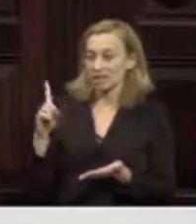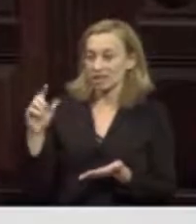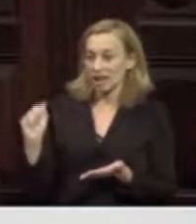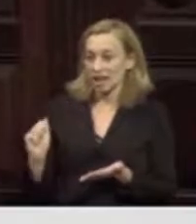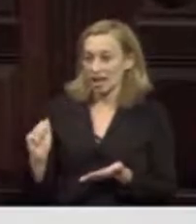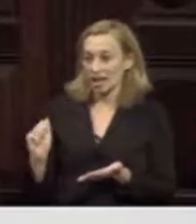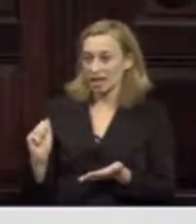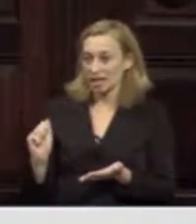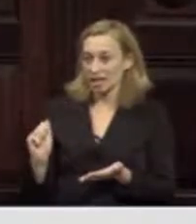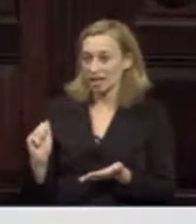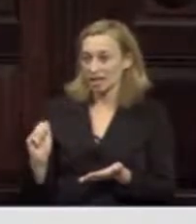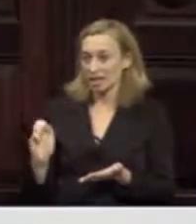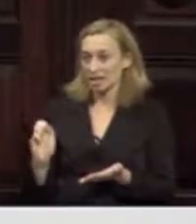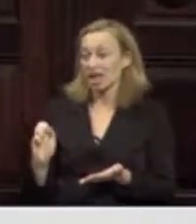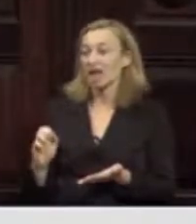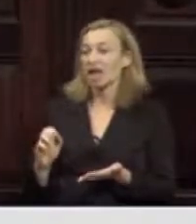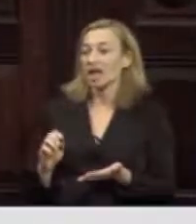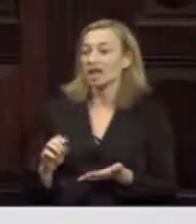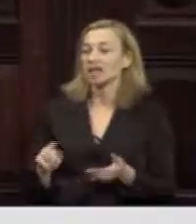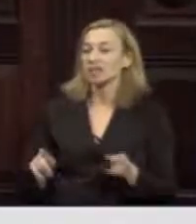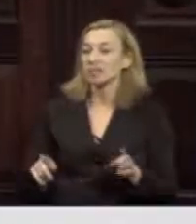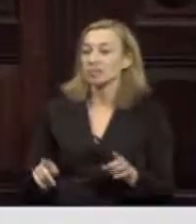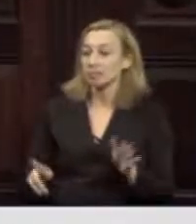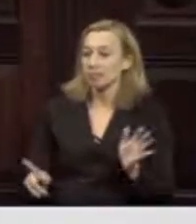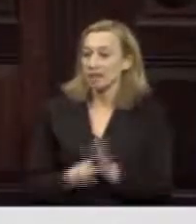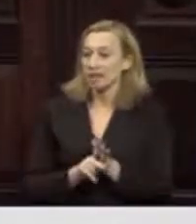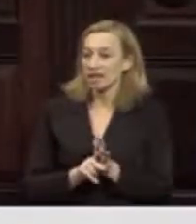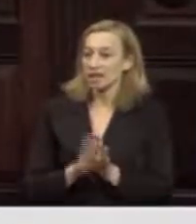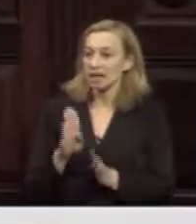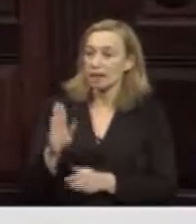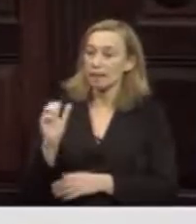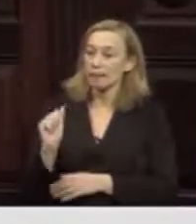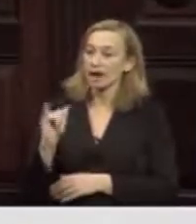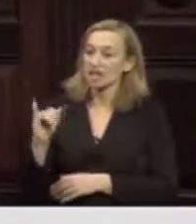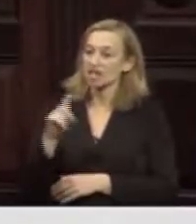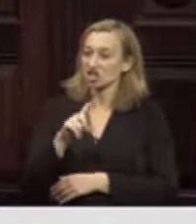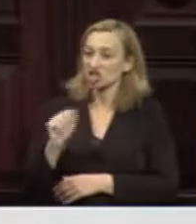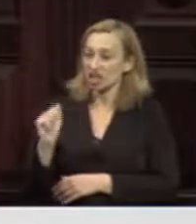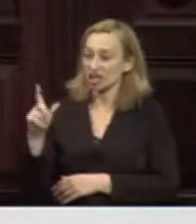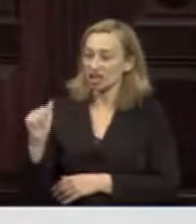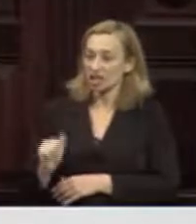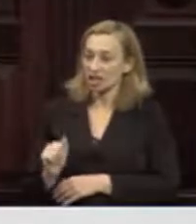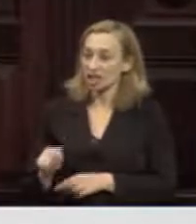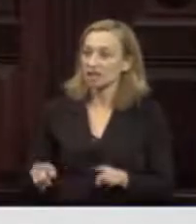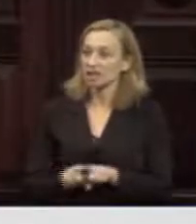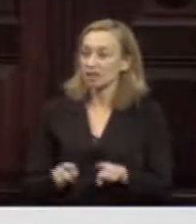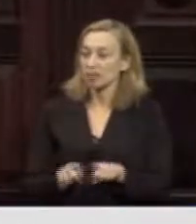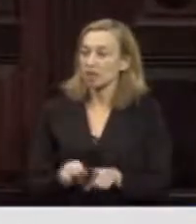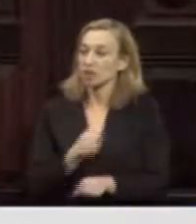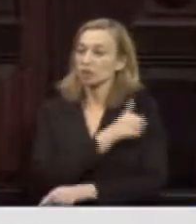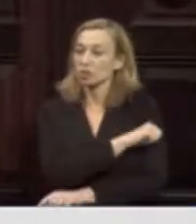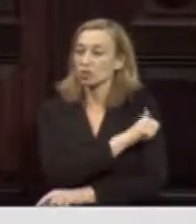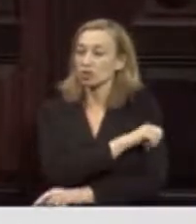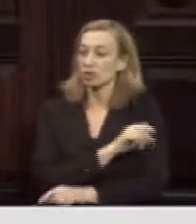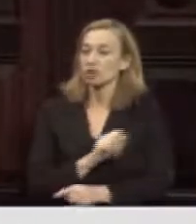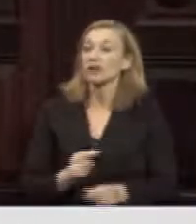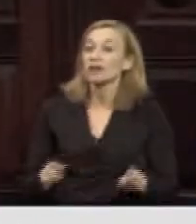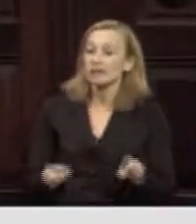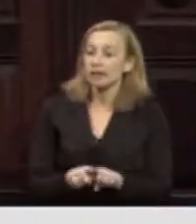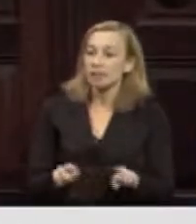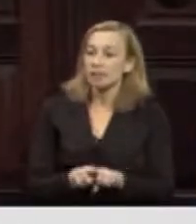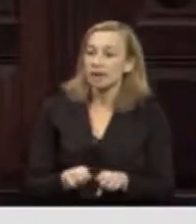no interior do Estado. E mais grave ainda, autorizando que o Estado do Rio de Janeiro alienasse